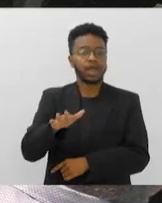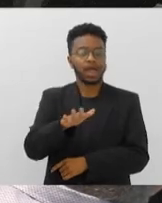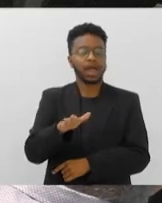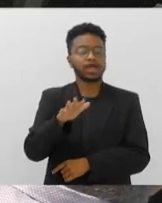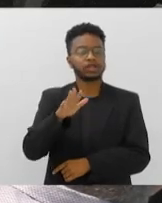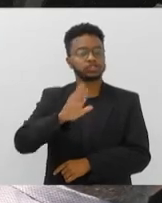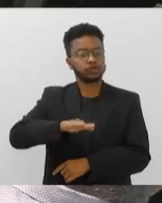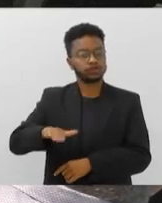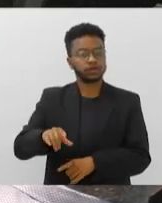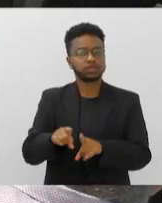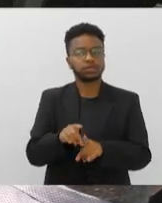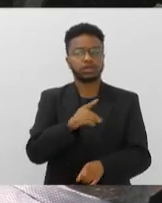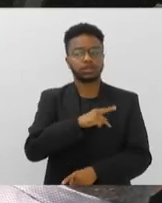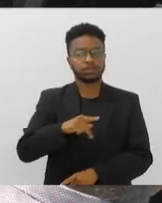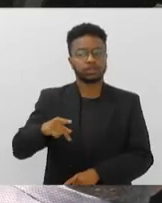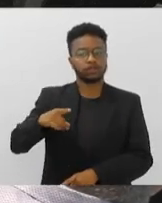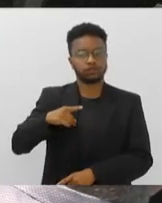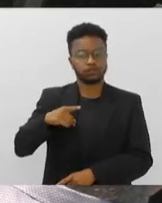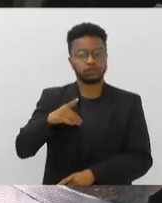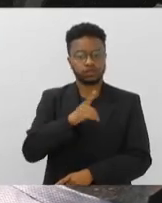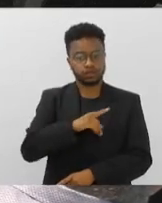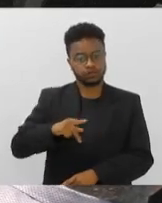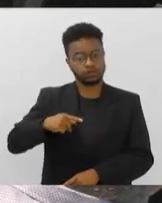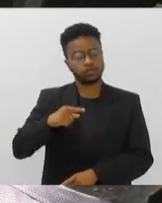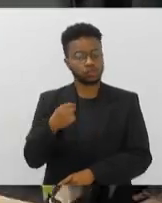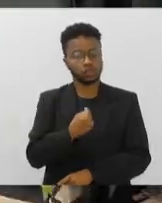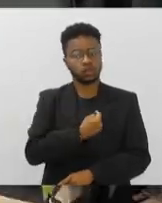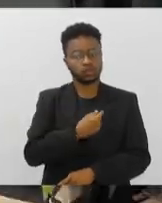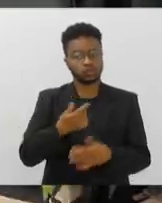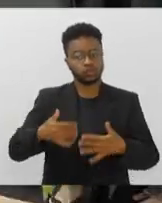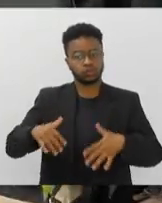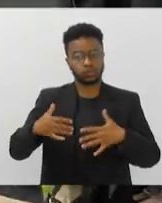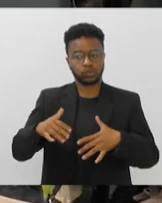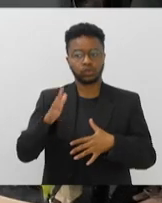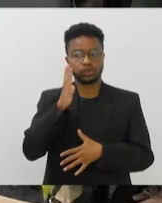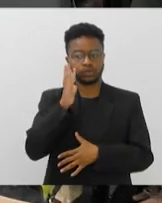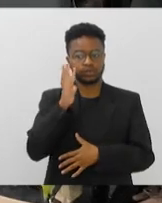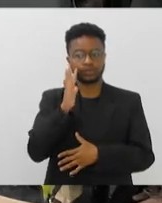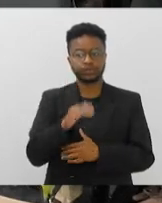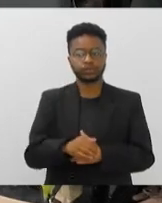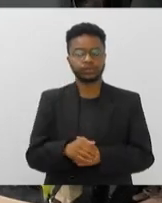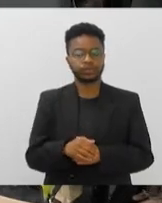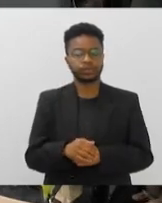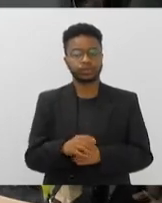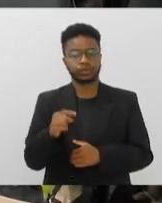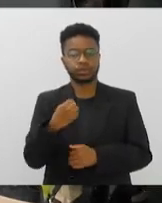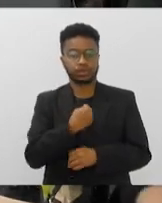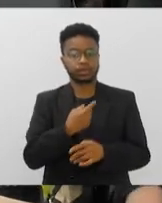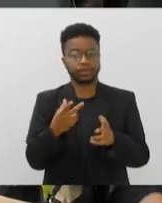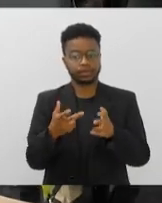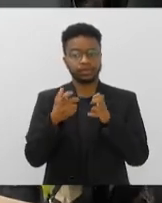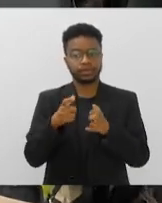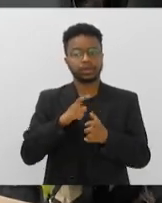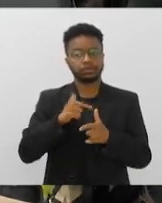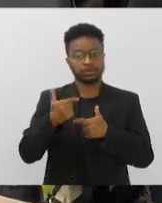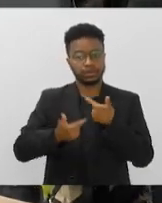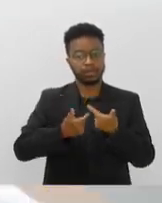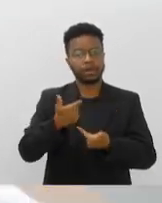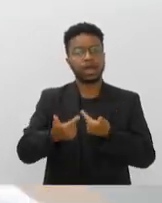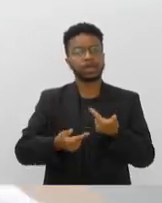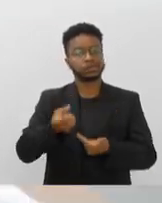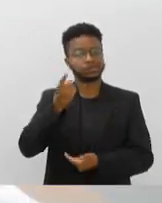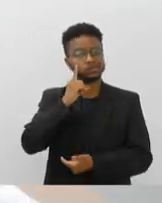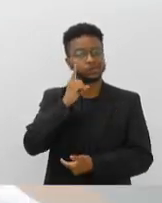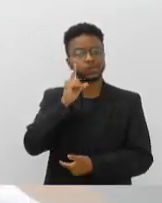para nosso assim pavor pavor né quando a gente vê assim a gente tá fazendo esse trabalho de casa de tentar